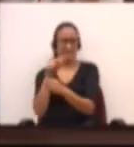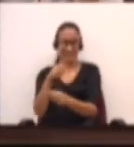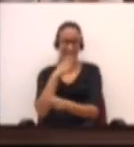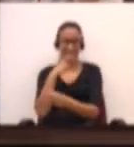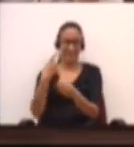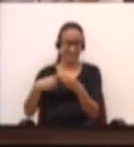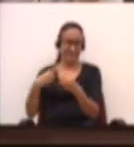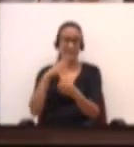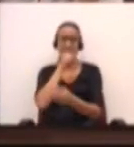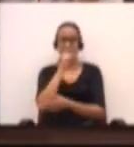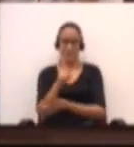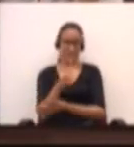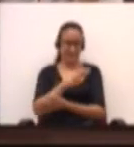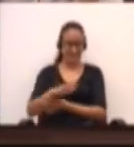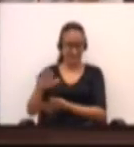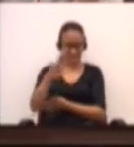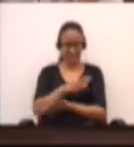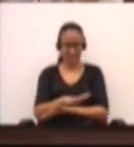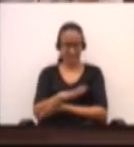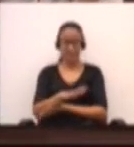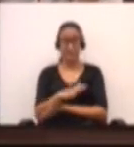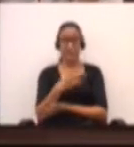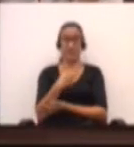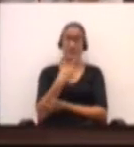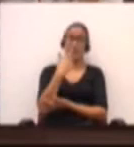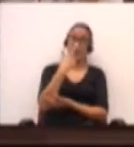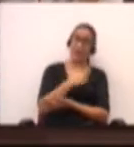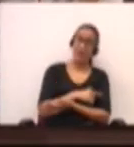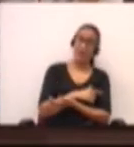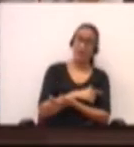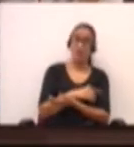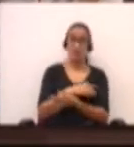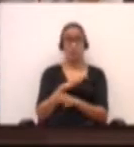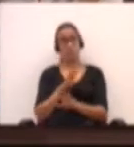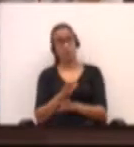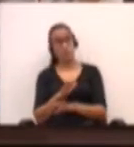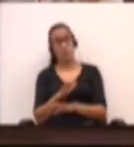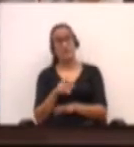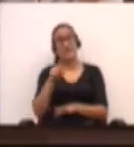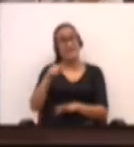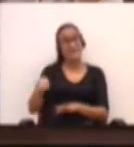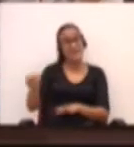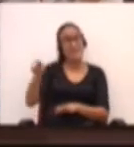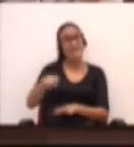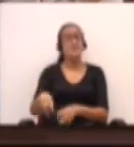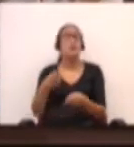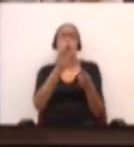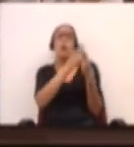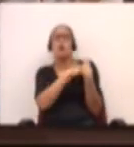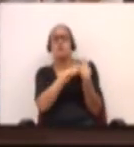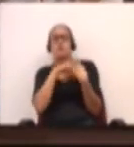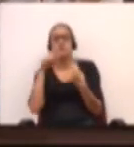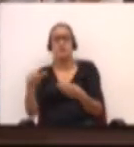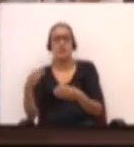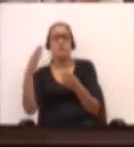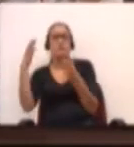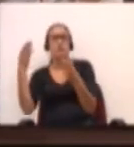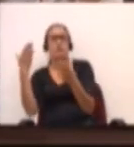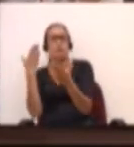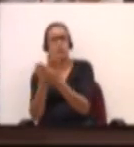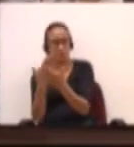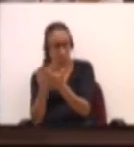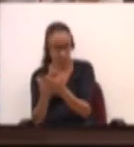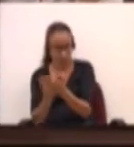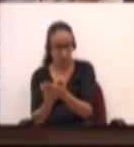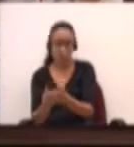Eu só desisto dessa comissão se os membros da Comissão de Saúde se comprometerem a realizar uma audiência